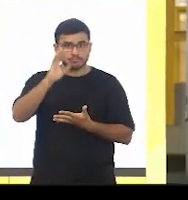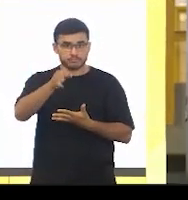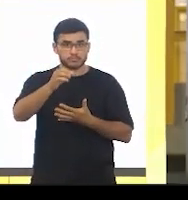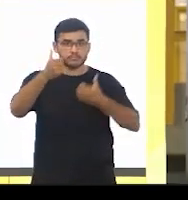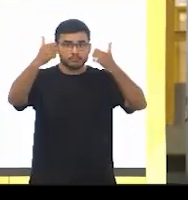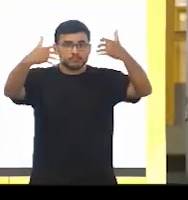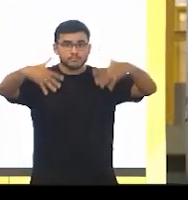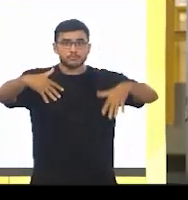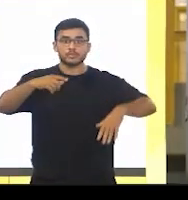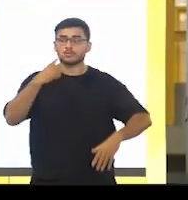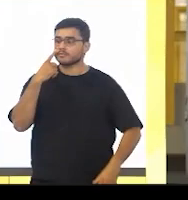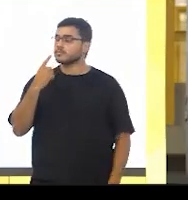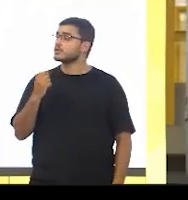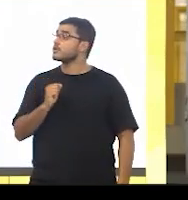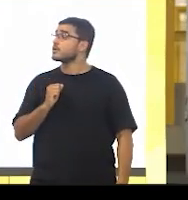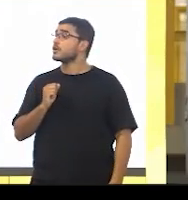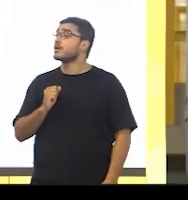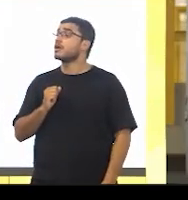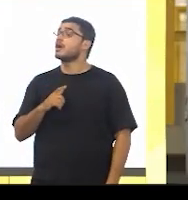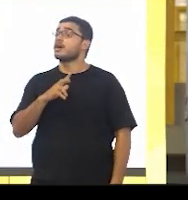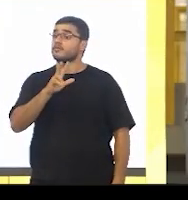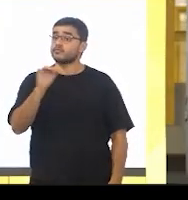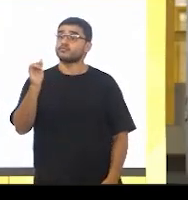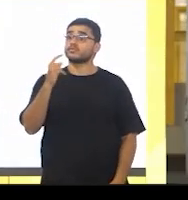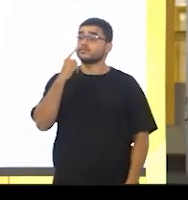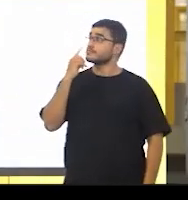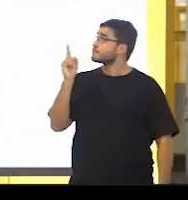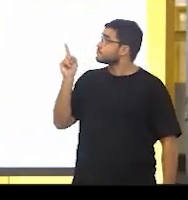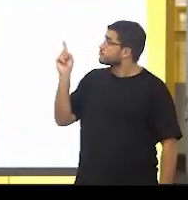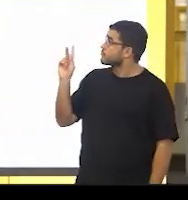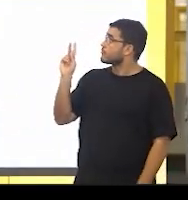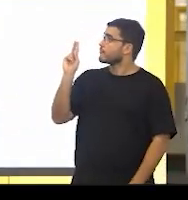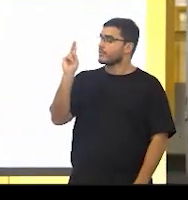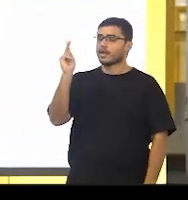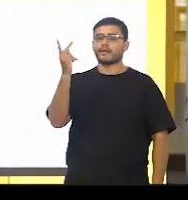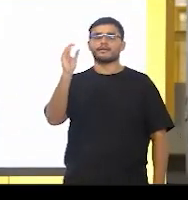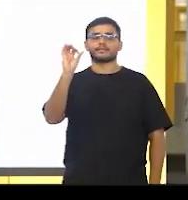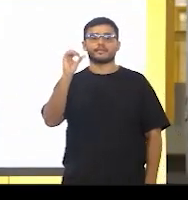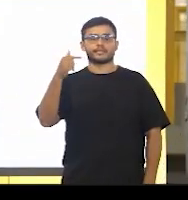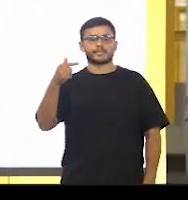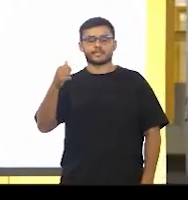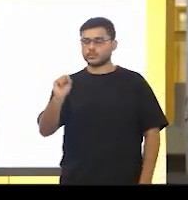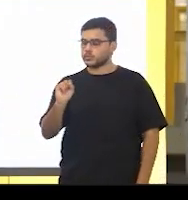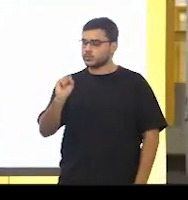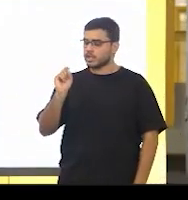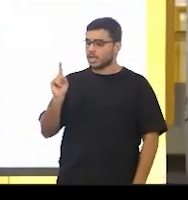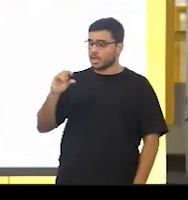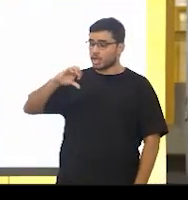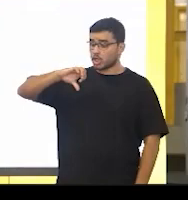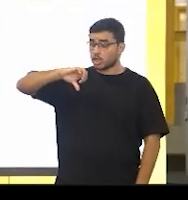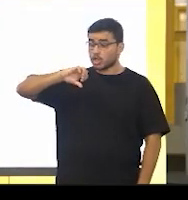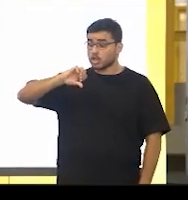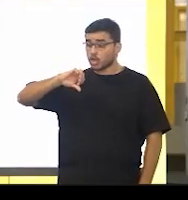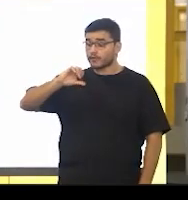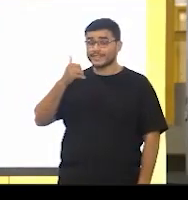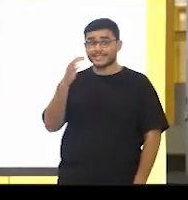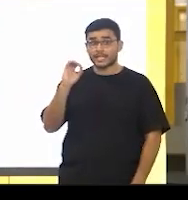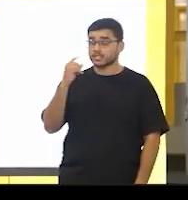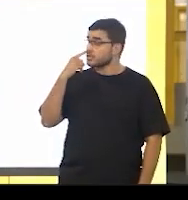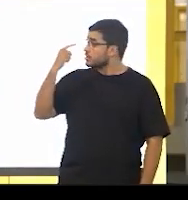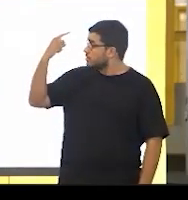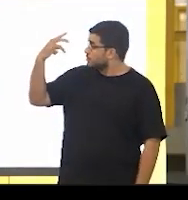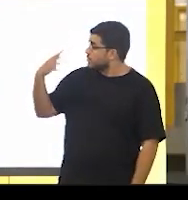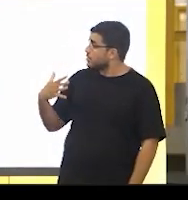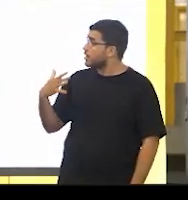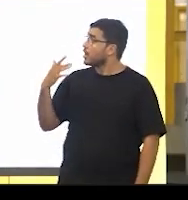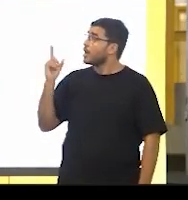Perfeito, tá? Nós falamos dentro das 3 habilidades diversas situações de como e que vai cair.